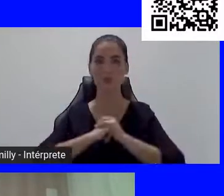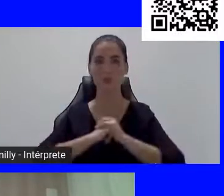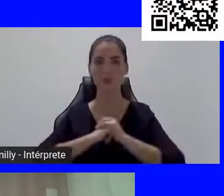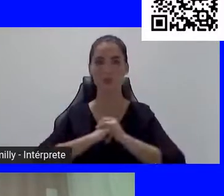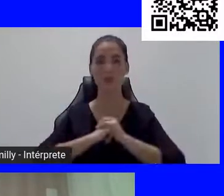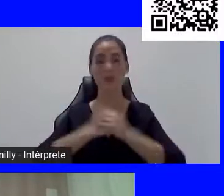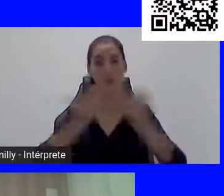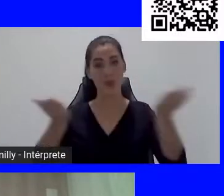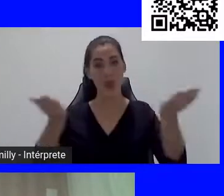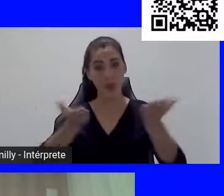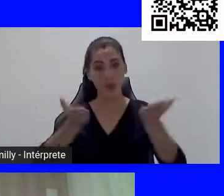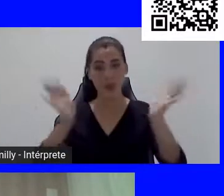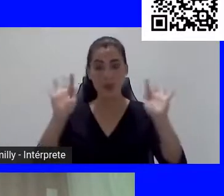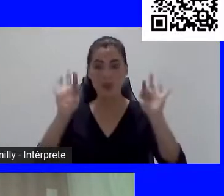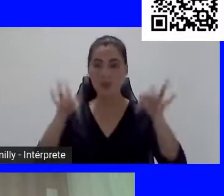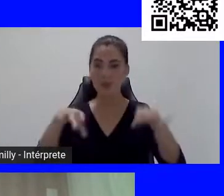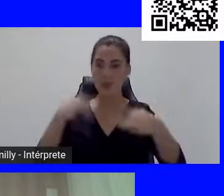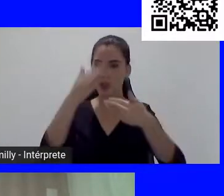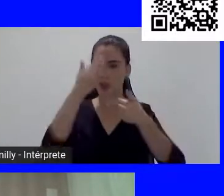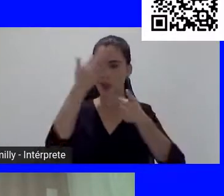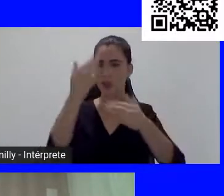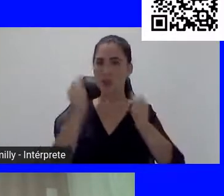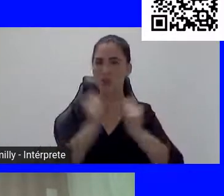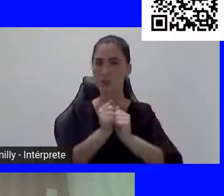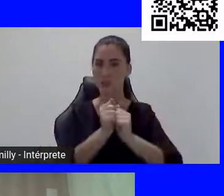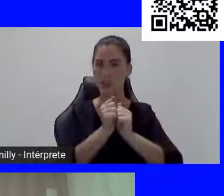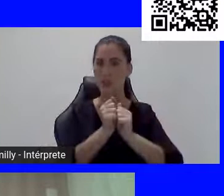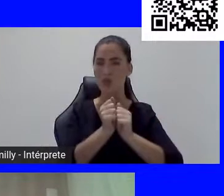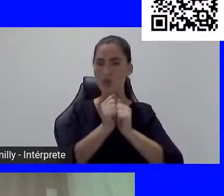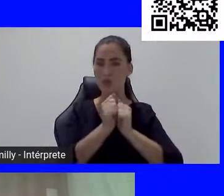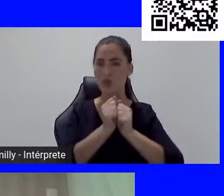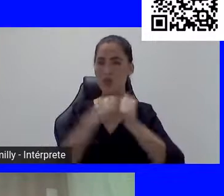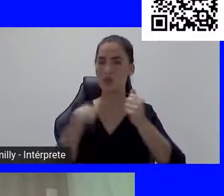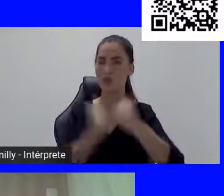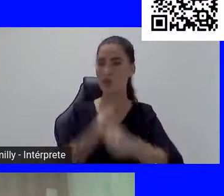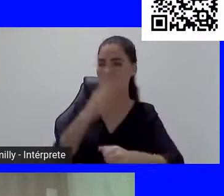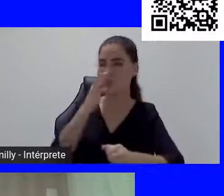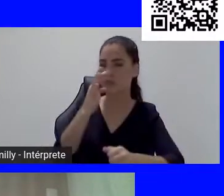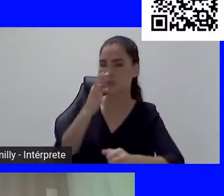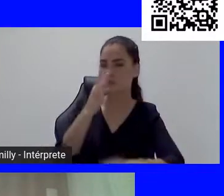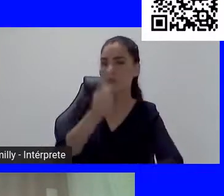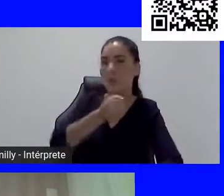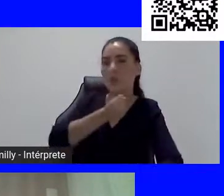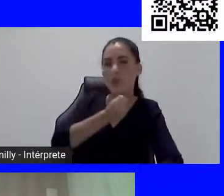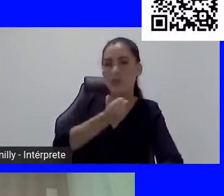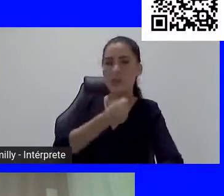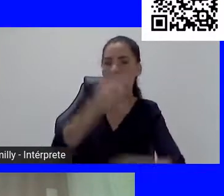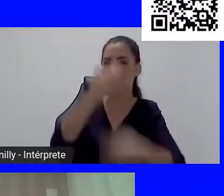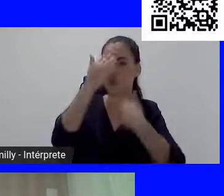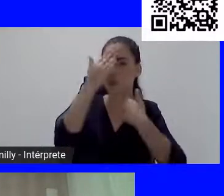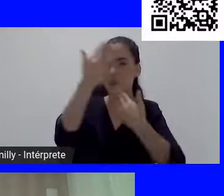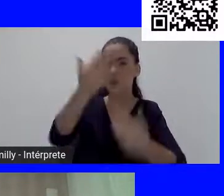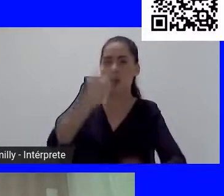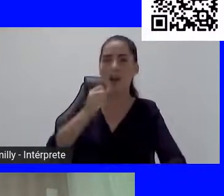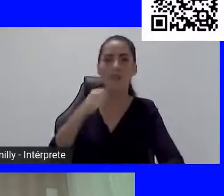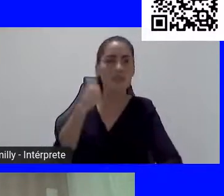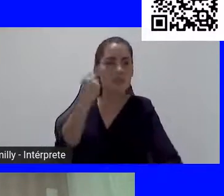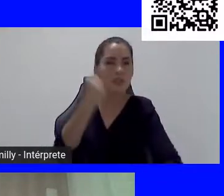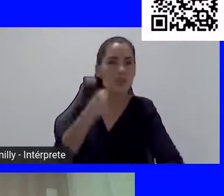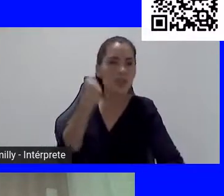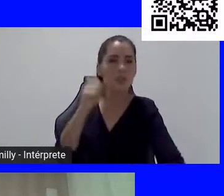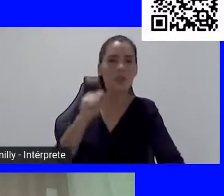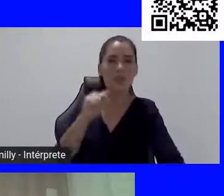obrigada a você que ficou aqui conosco, acompanhando essa entrevista. Muito obrigada, senadora Simone Tebet,